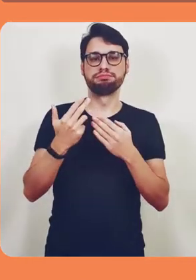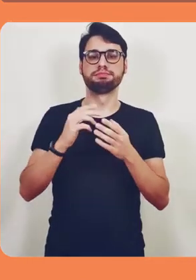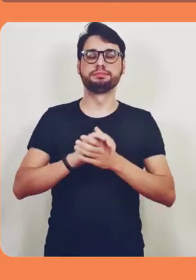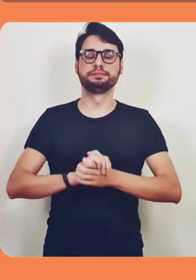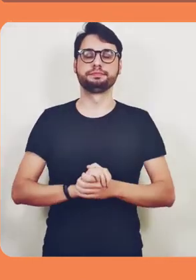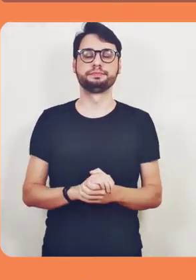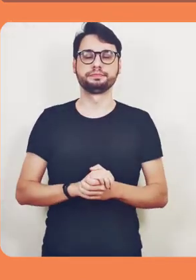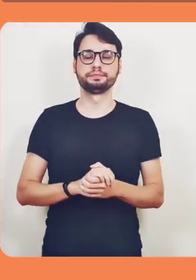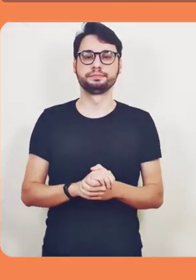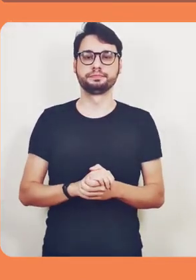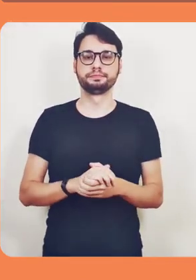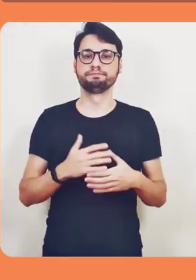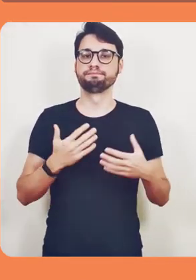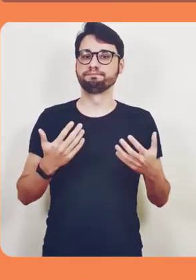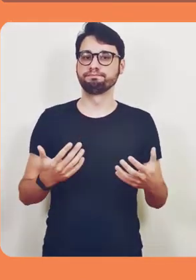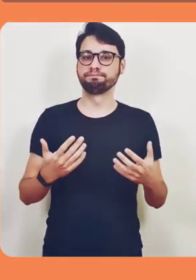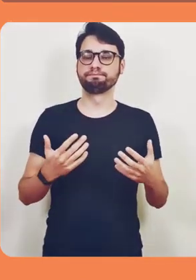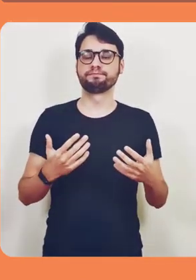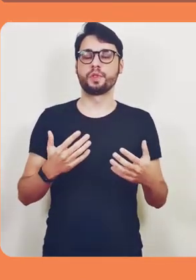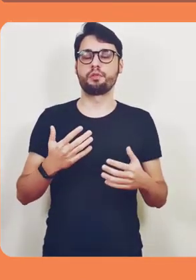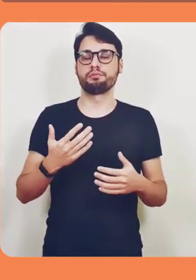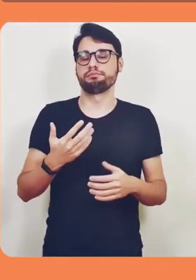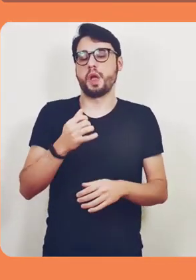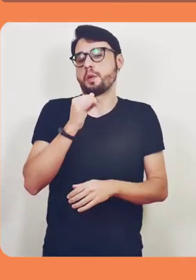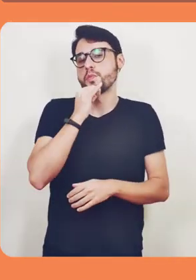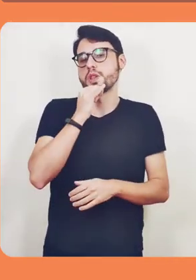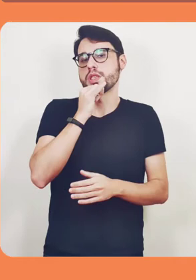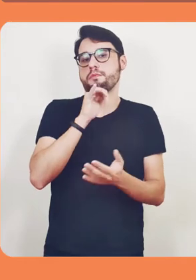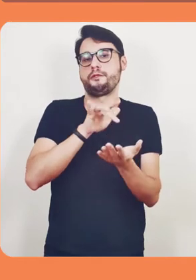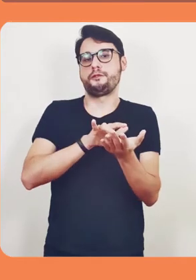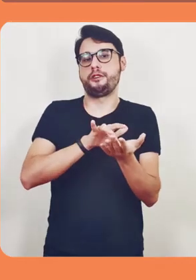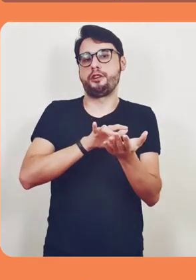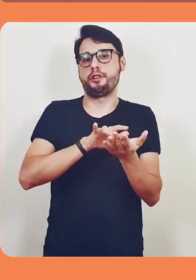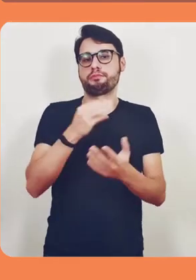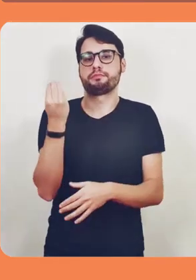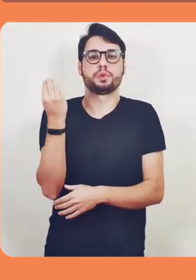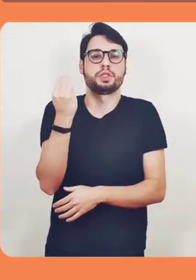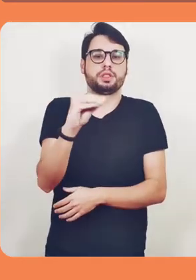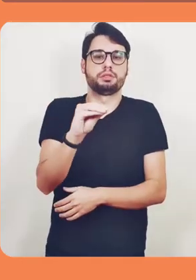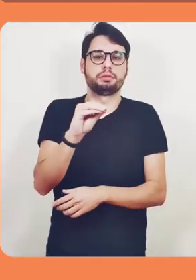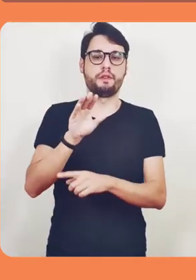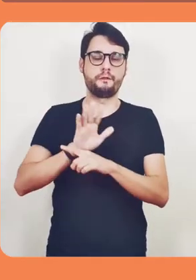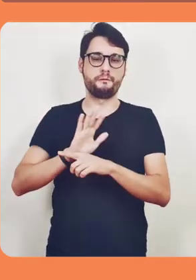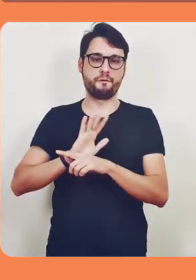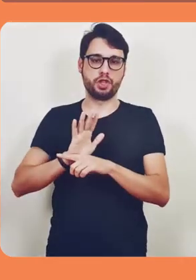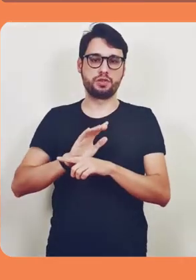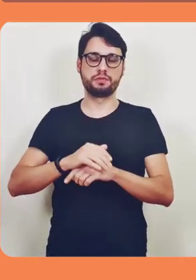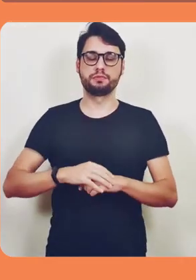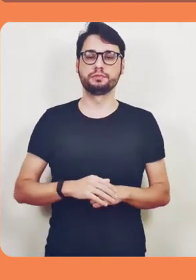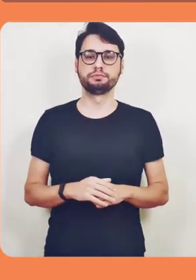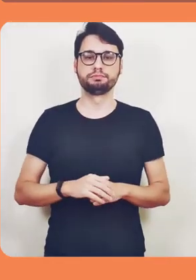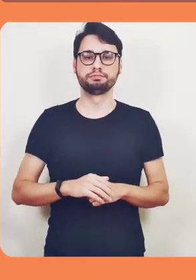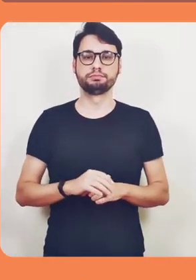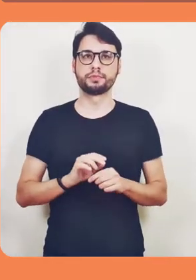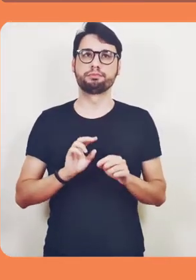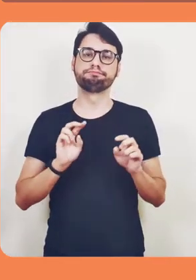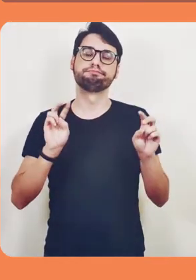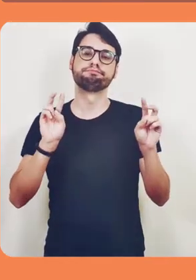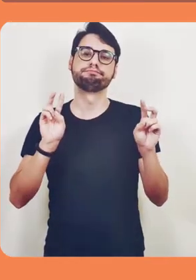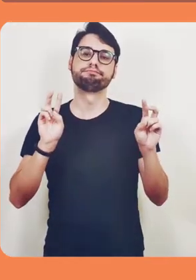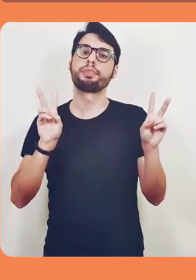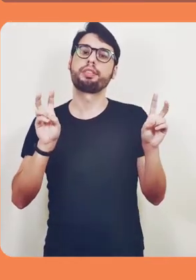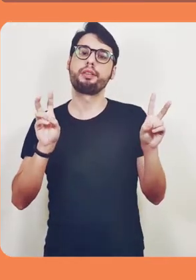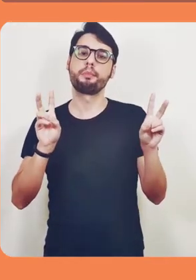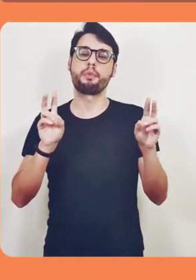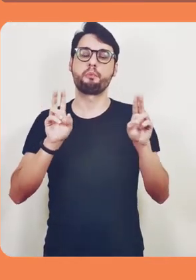como ele diz aqui é usado para pesquisa relatórios informações direitos autorais então é o meu